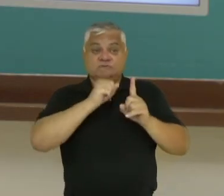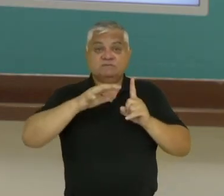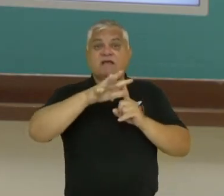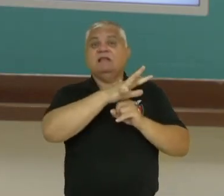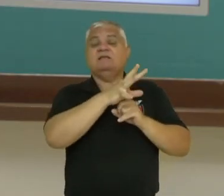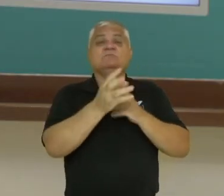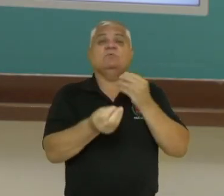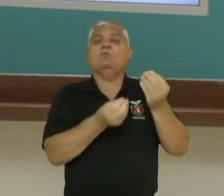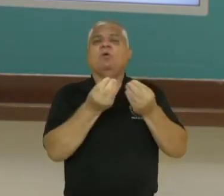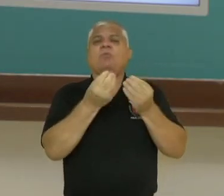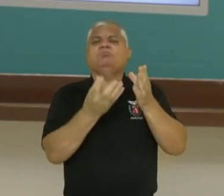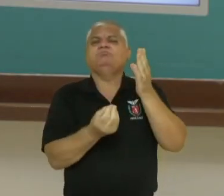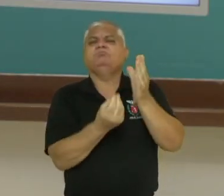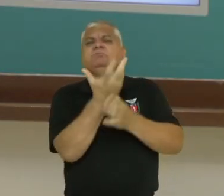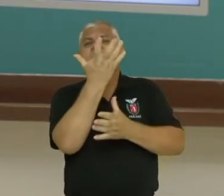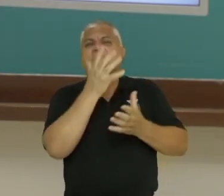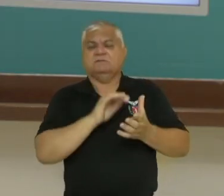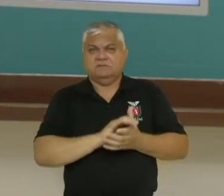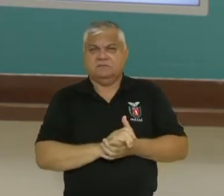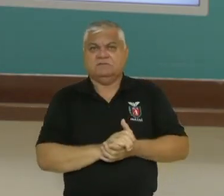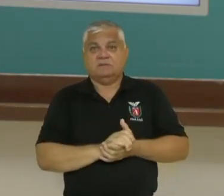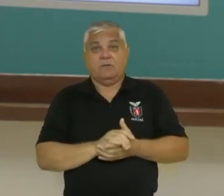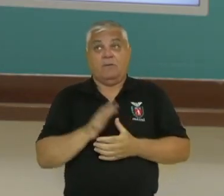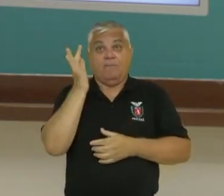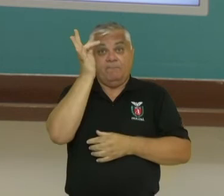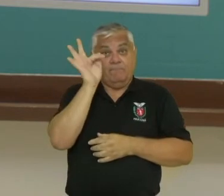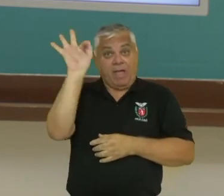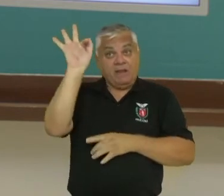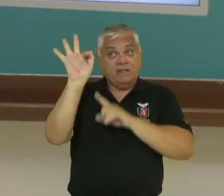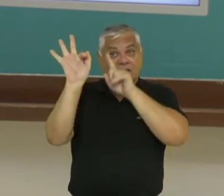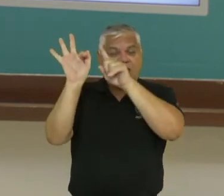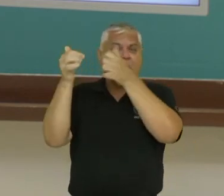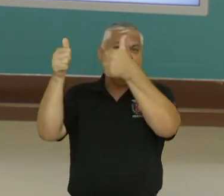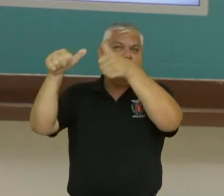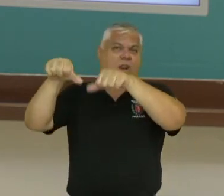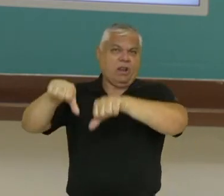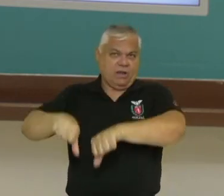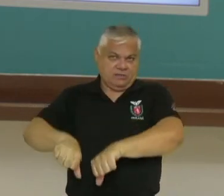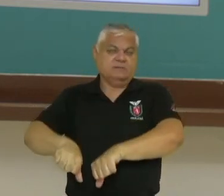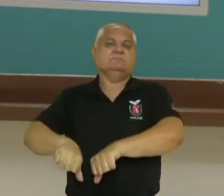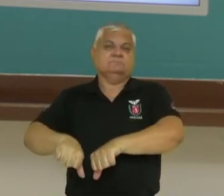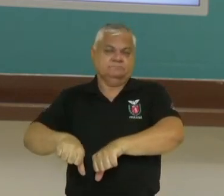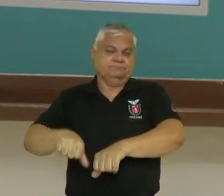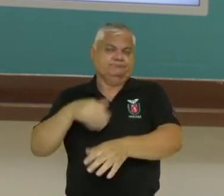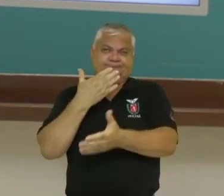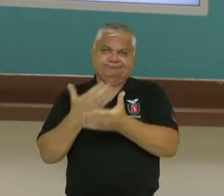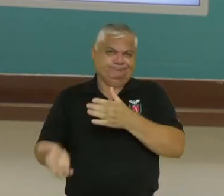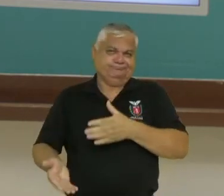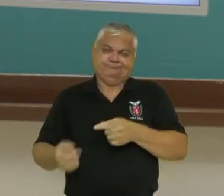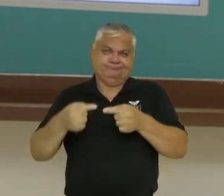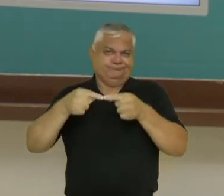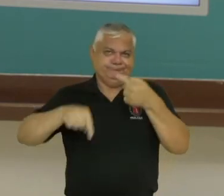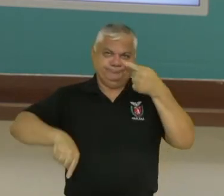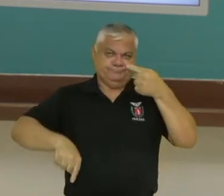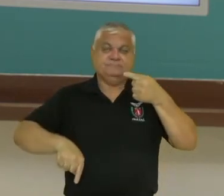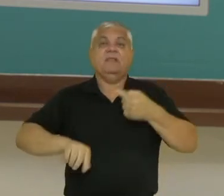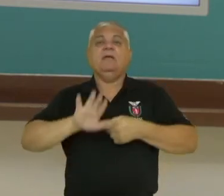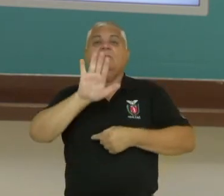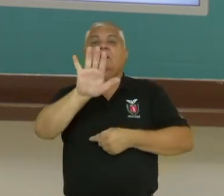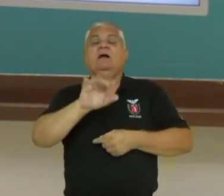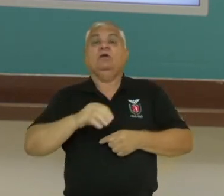de fato, Com a Comuna de Paris, aquilo acabou fracassando em pouquíssimo tempo, não deu certo,